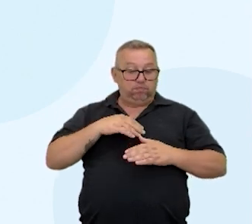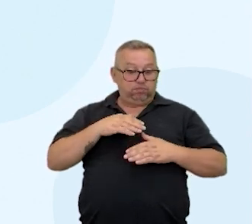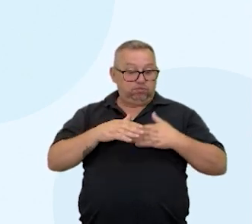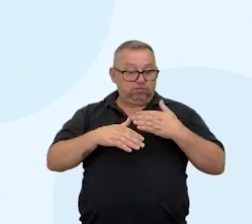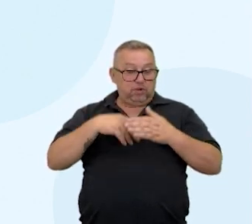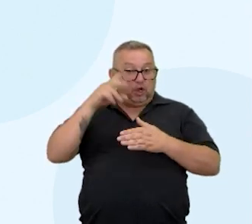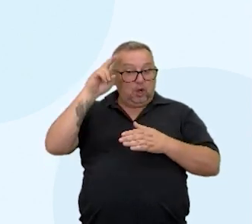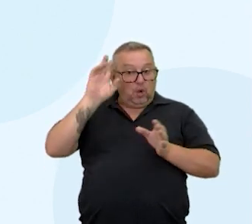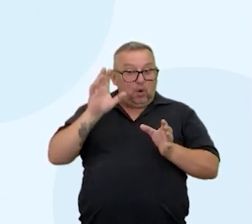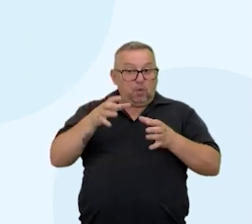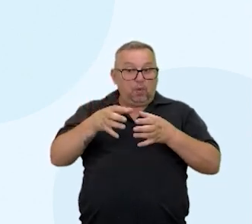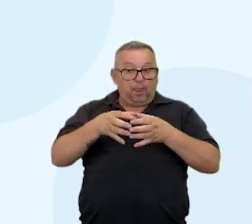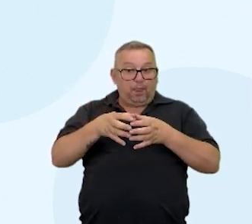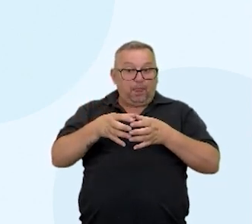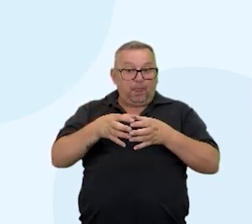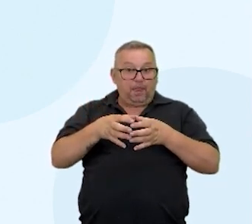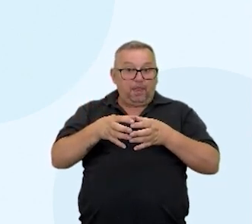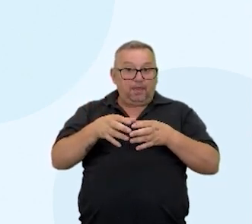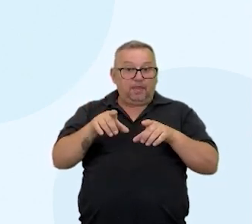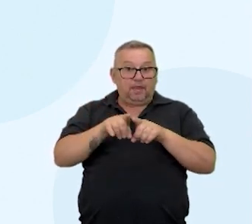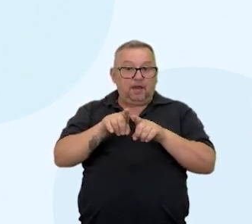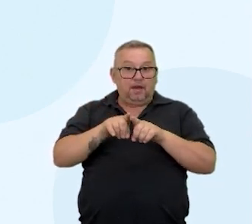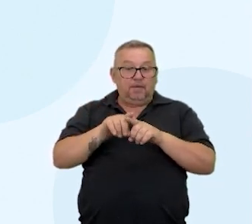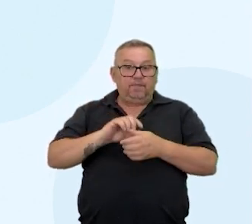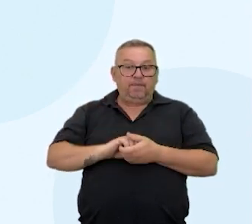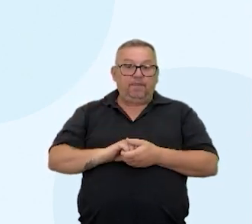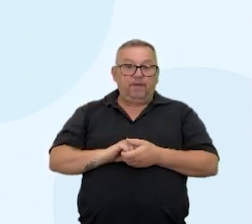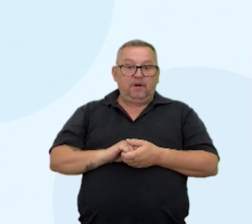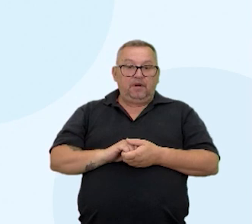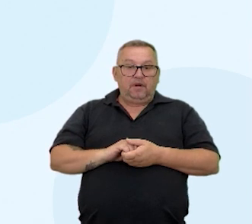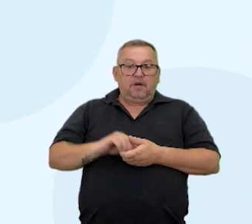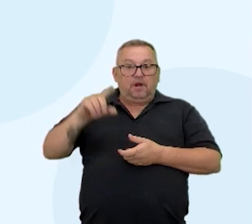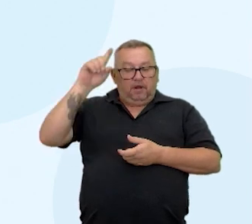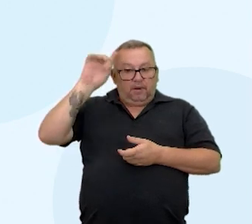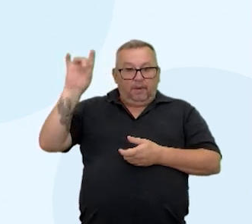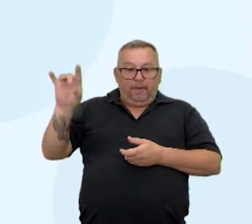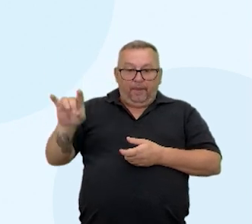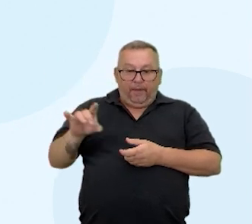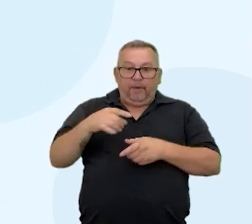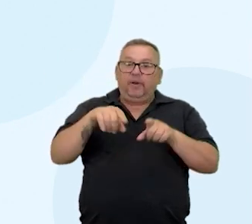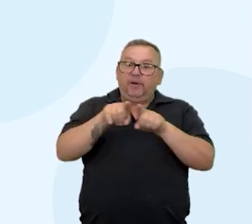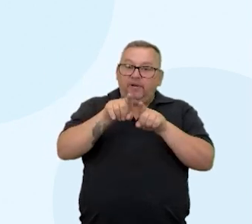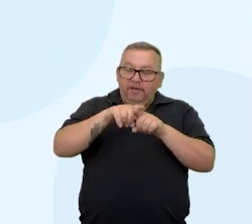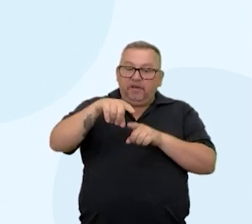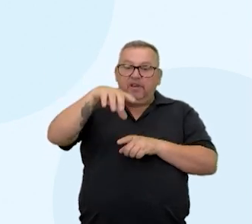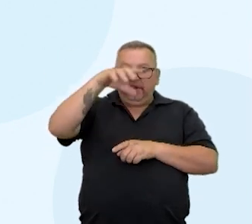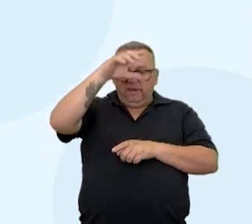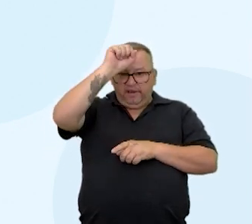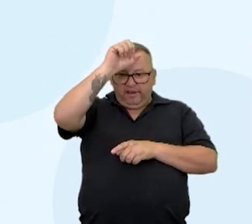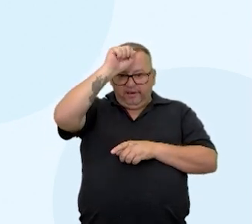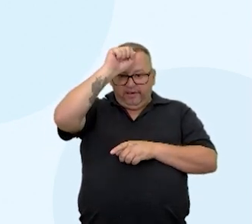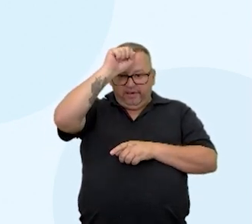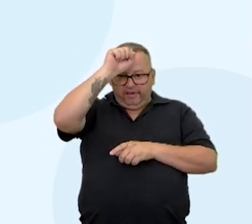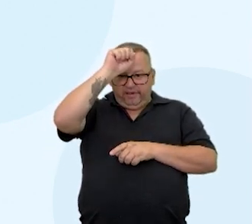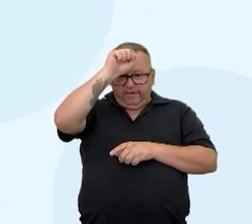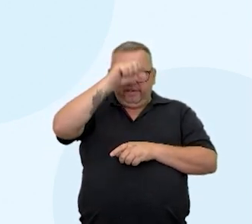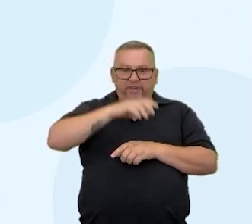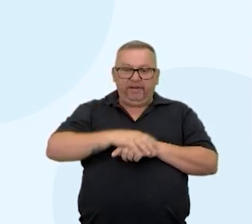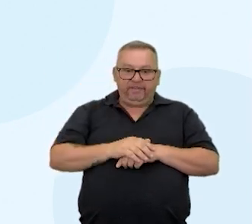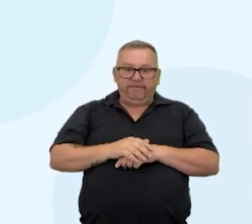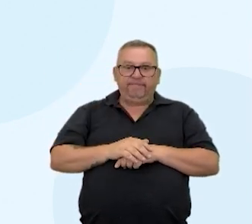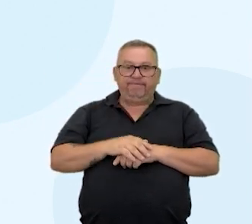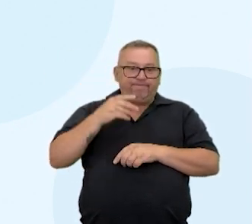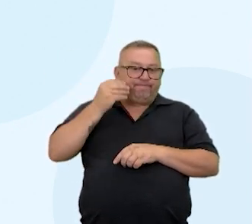coletiva a partir da memória e do cotidiano. E é através da soma